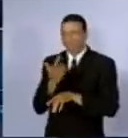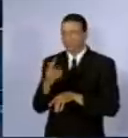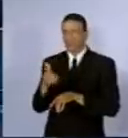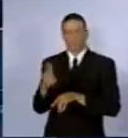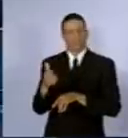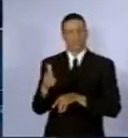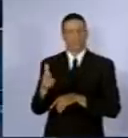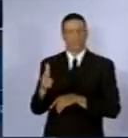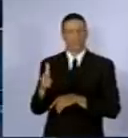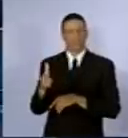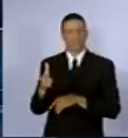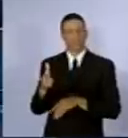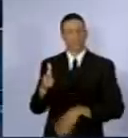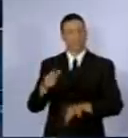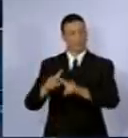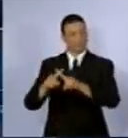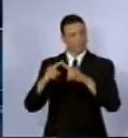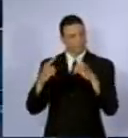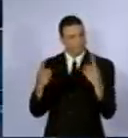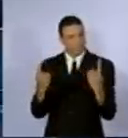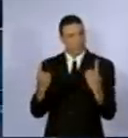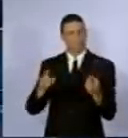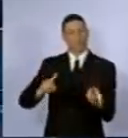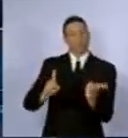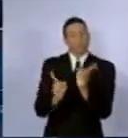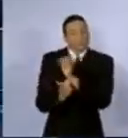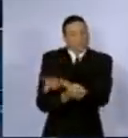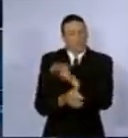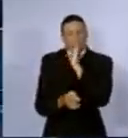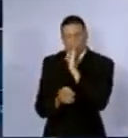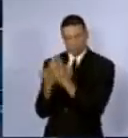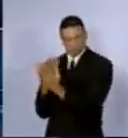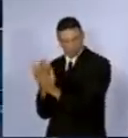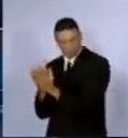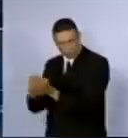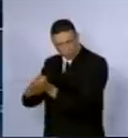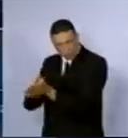a number of studies that have shown Mas, de qualquer maneira, nós temos vários estudos que mostram que as